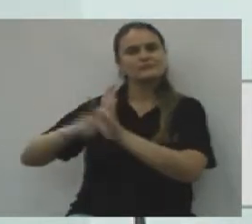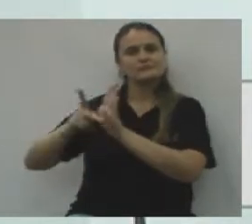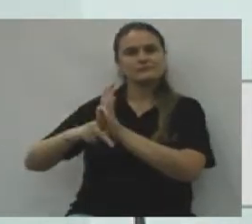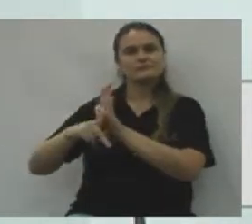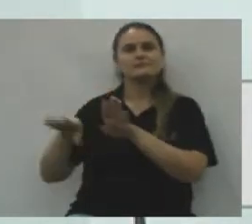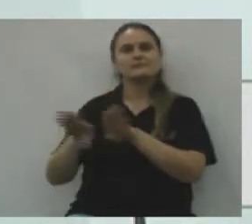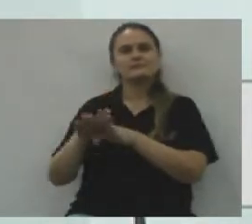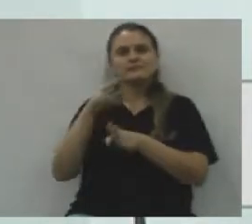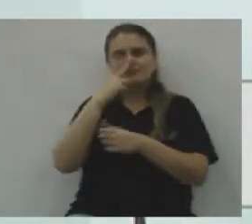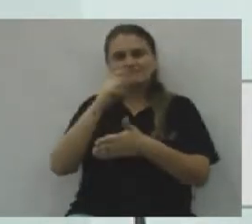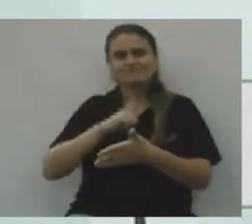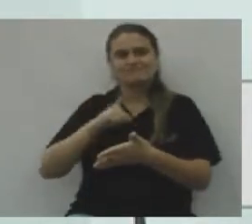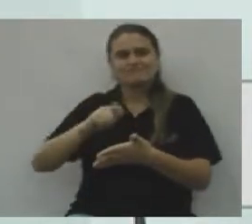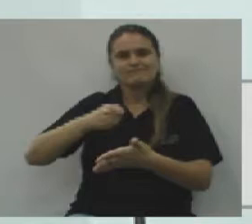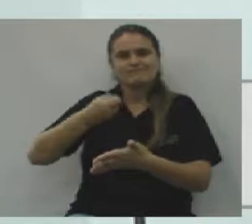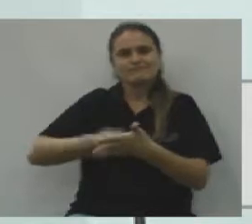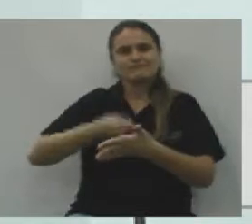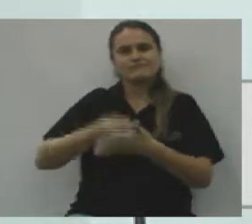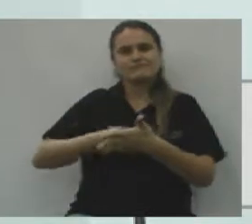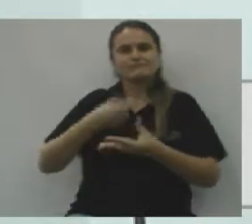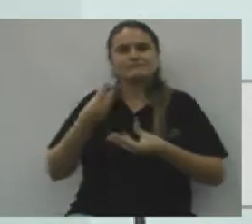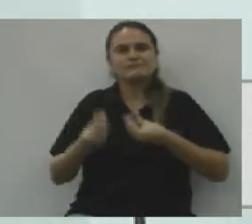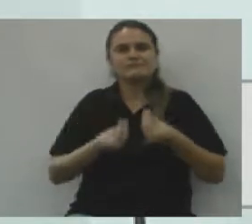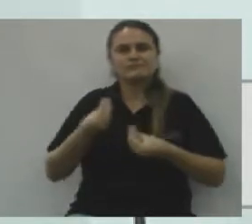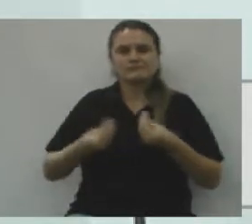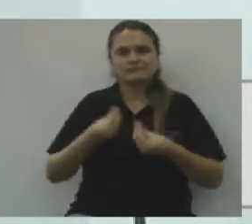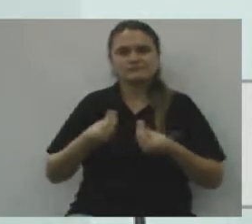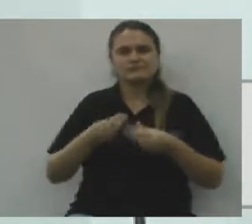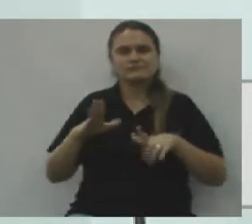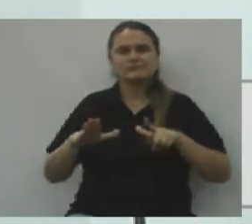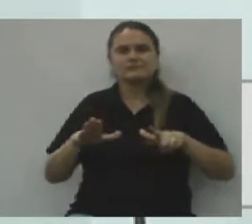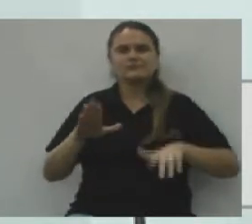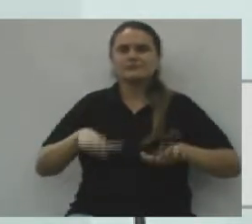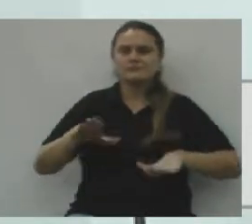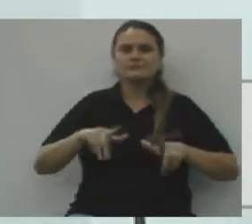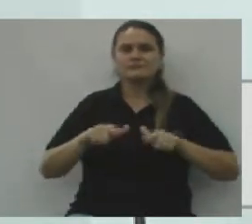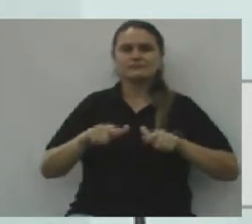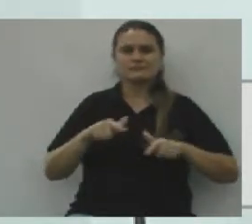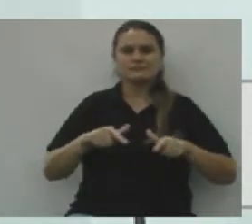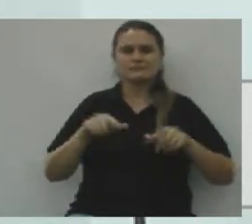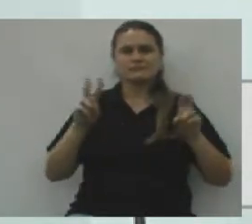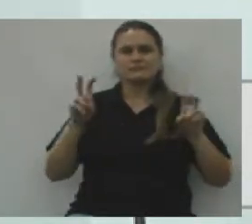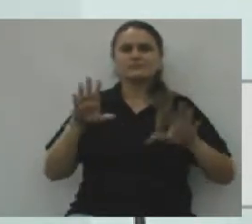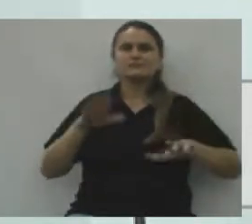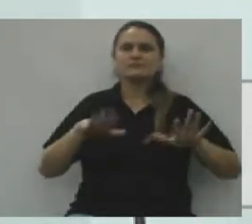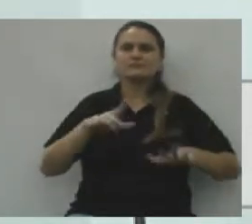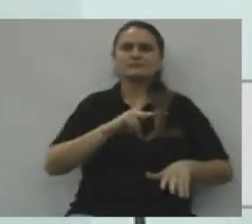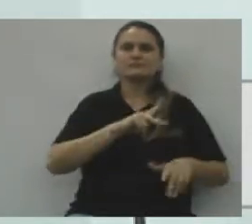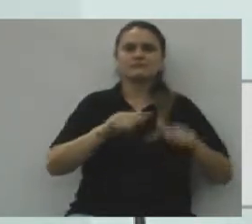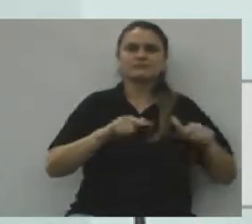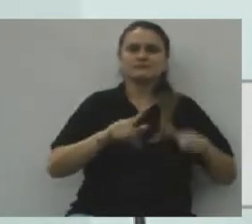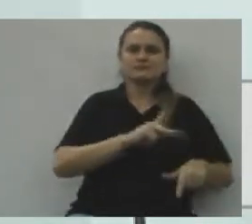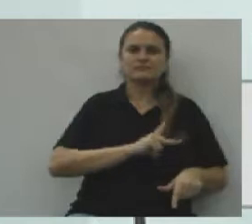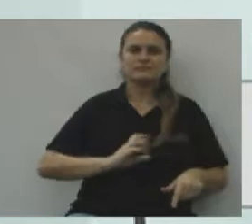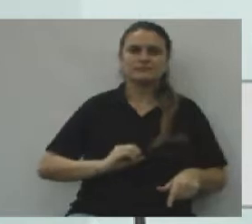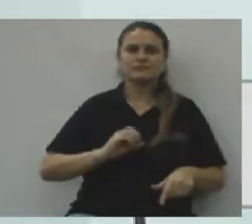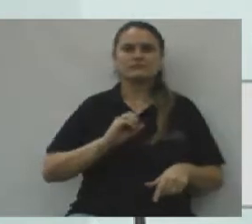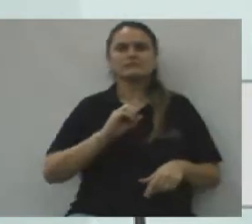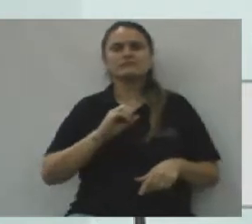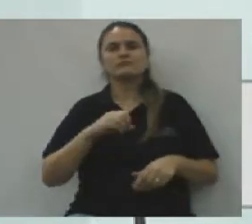vezes uma resistência do ser humano no exercício de determinadas funções, sejam elas públicas ou não, de